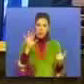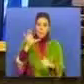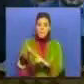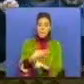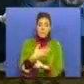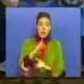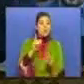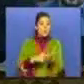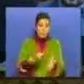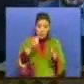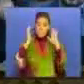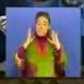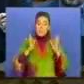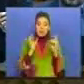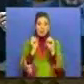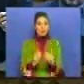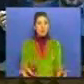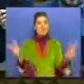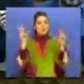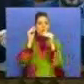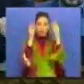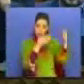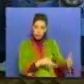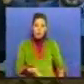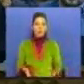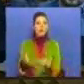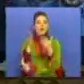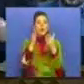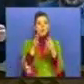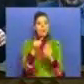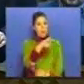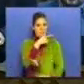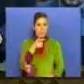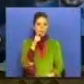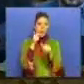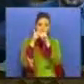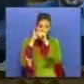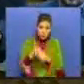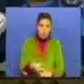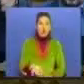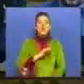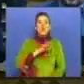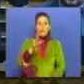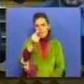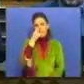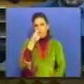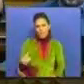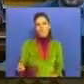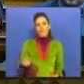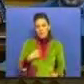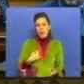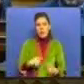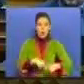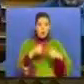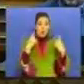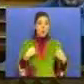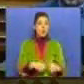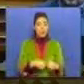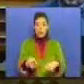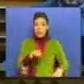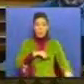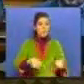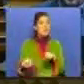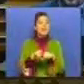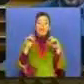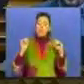era preciso que houvesse um novo rumo, que se cumprissem promessas, o senhor falhou no que há do coração da